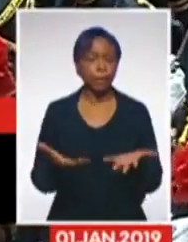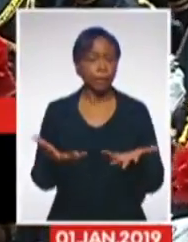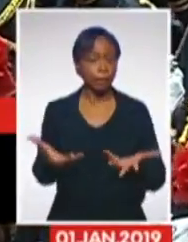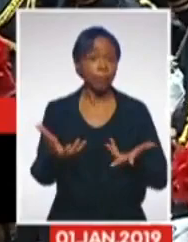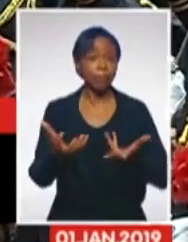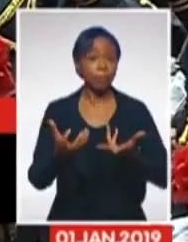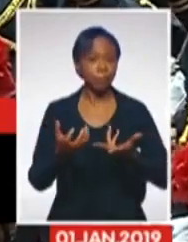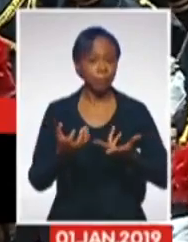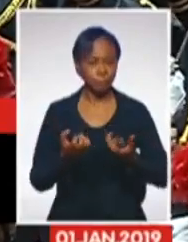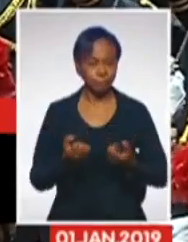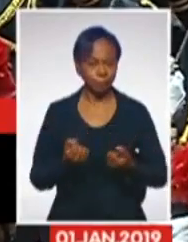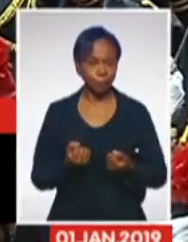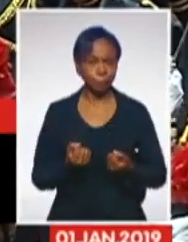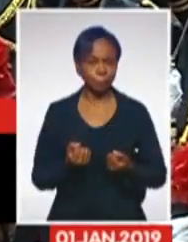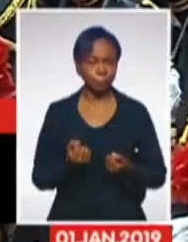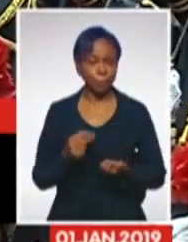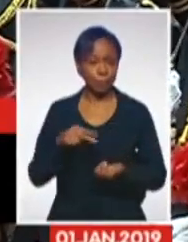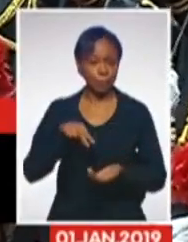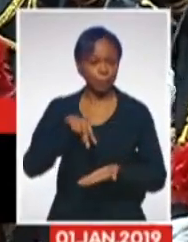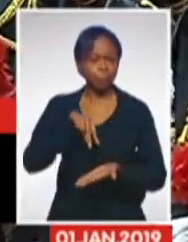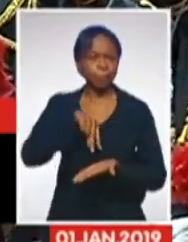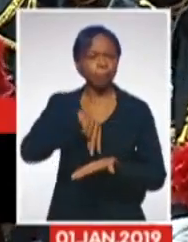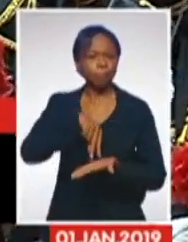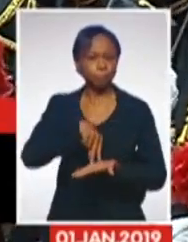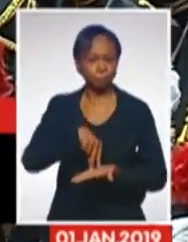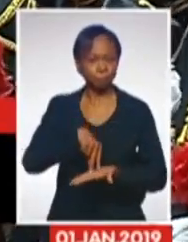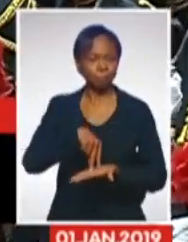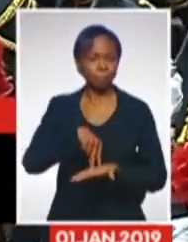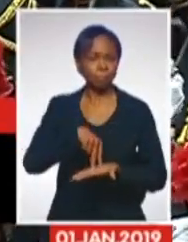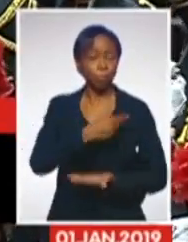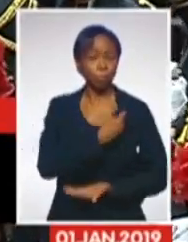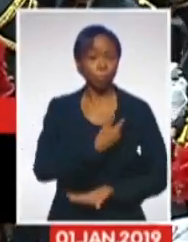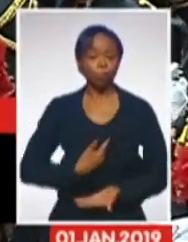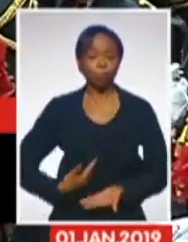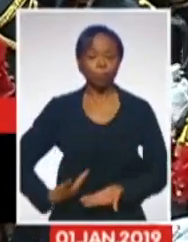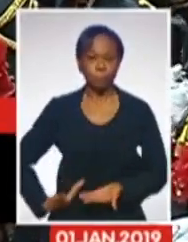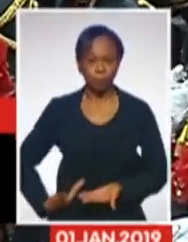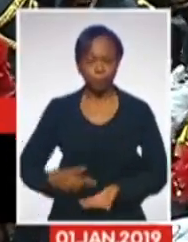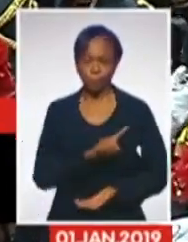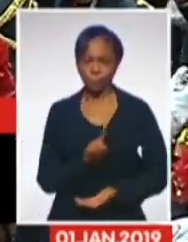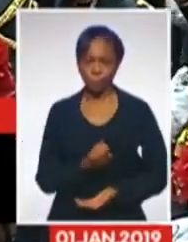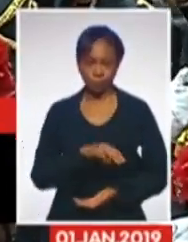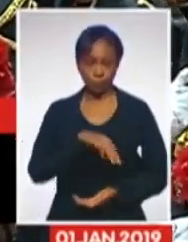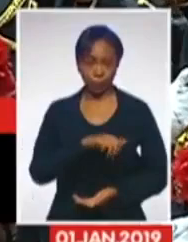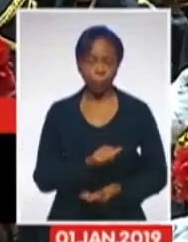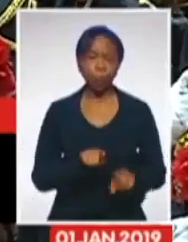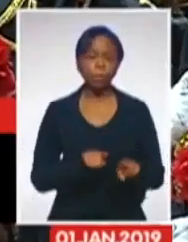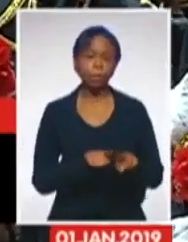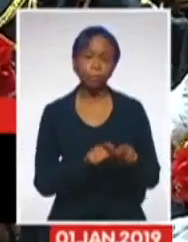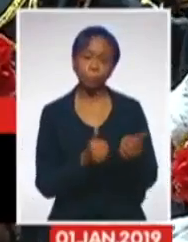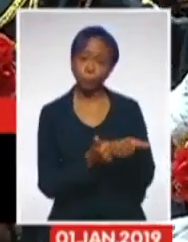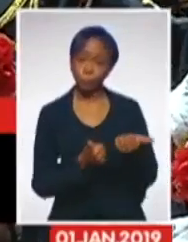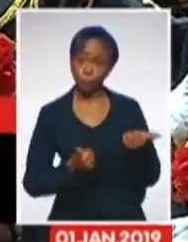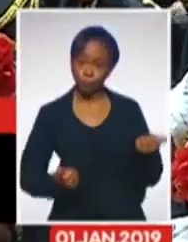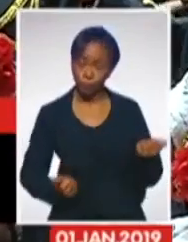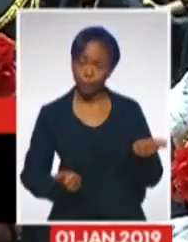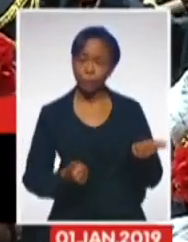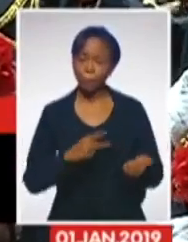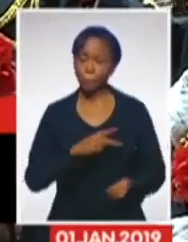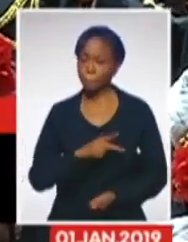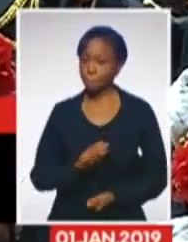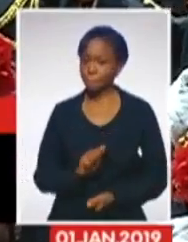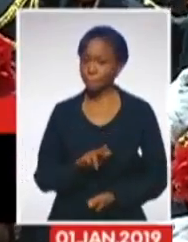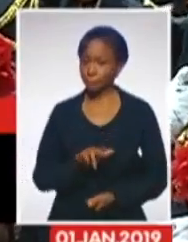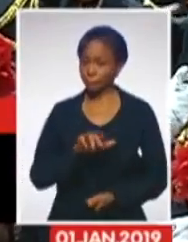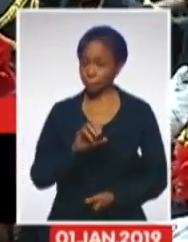recebemos de pé o governador eleito, o senhor Romeu Zema Neto, e o vice-governador eleito, o senhor Paulo Eduardo